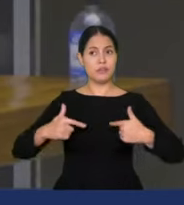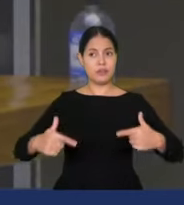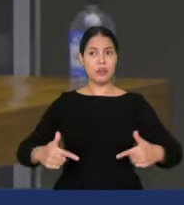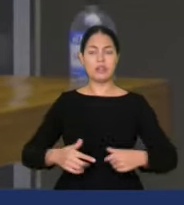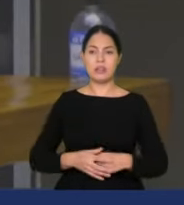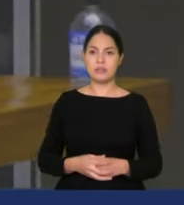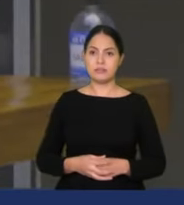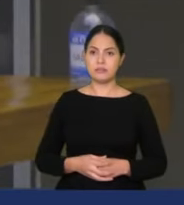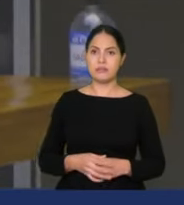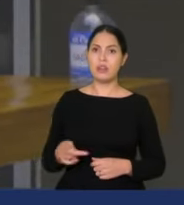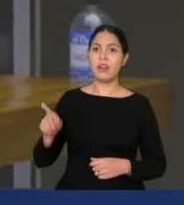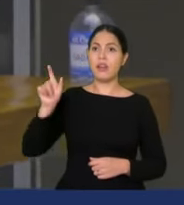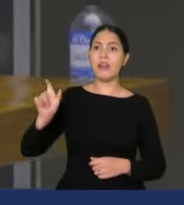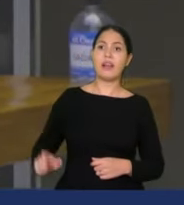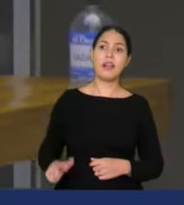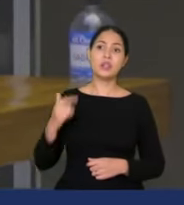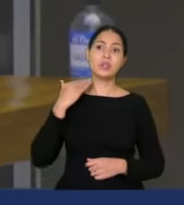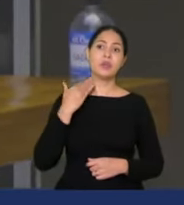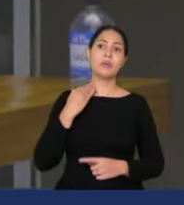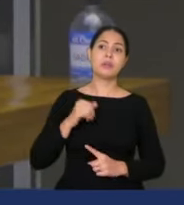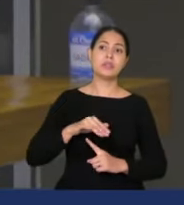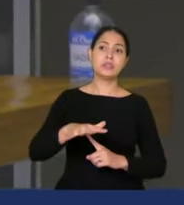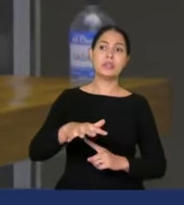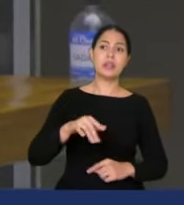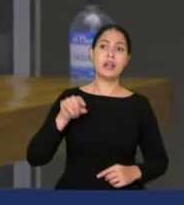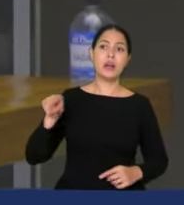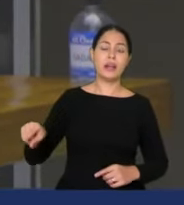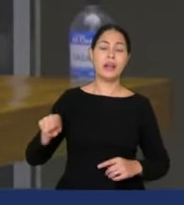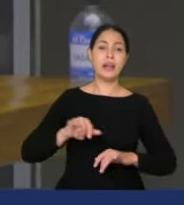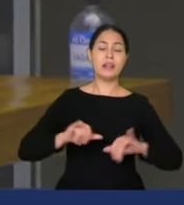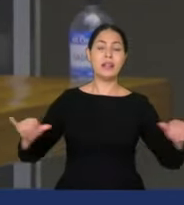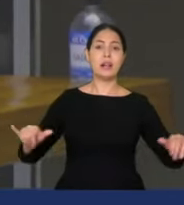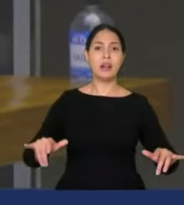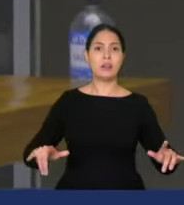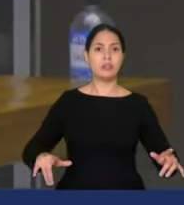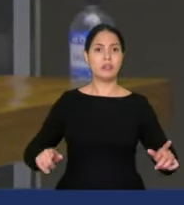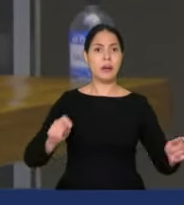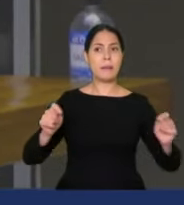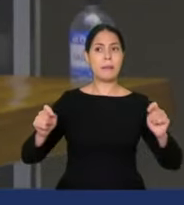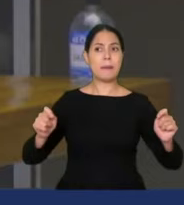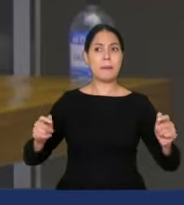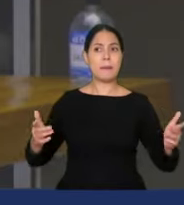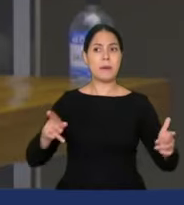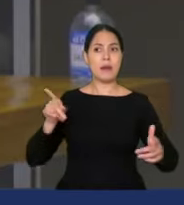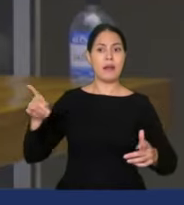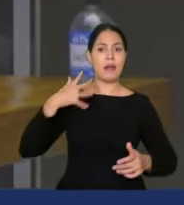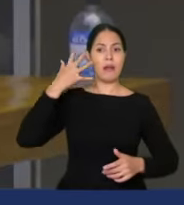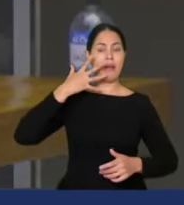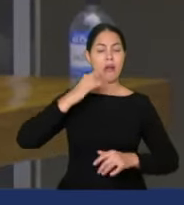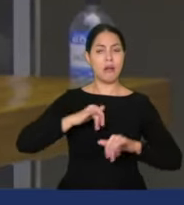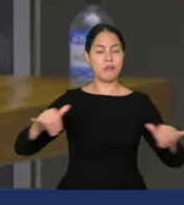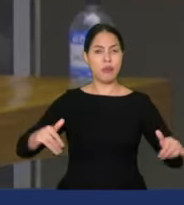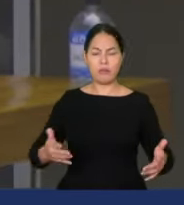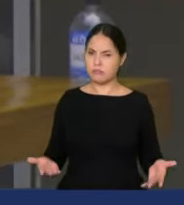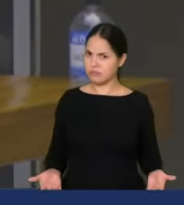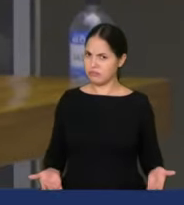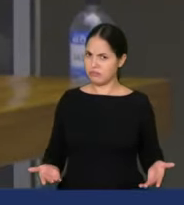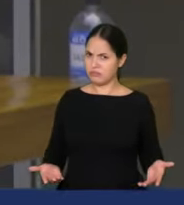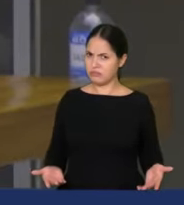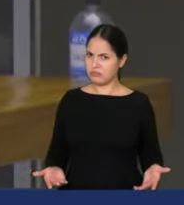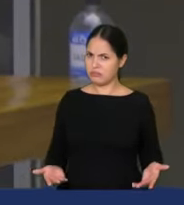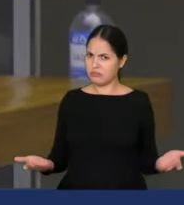declarou isso à mídia. E é isso que ele tem feito. Ao colocar juros